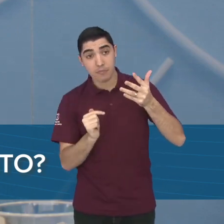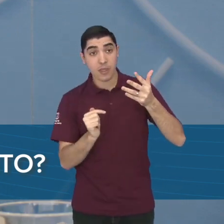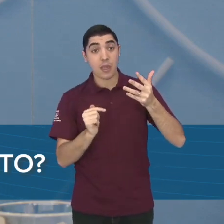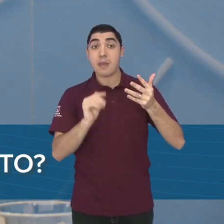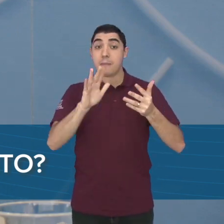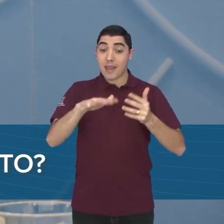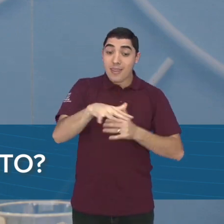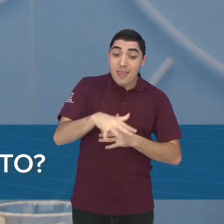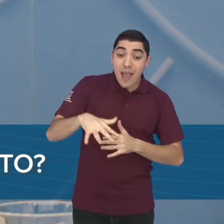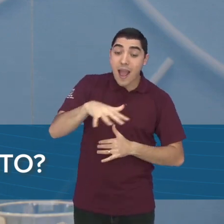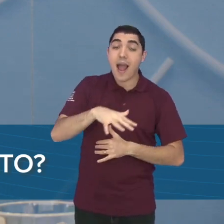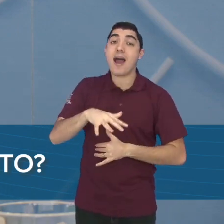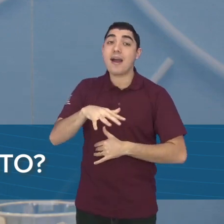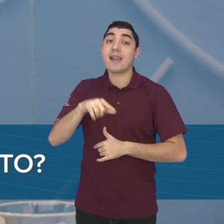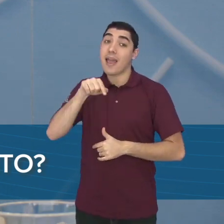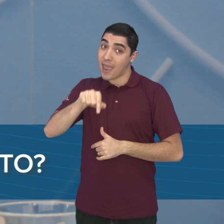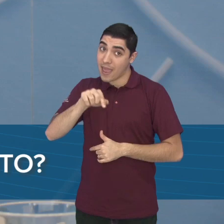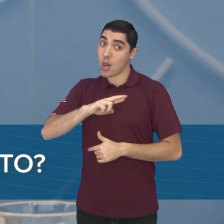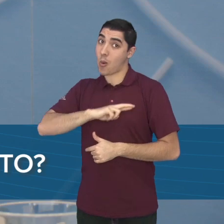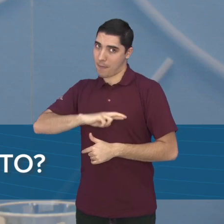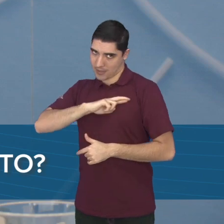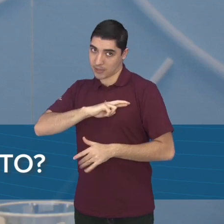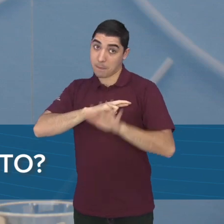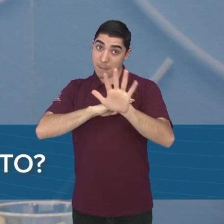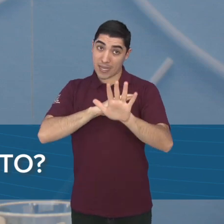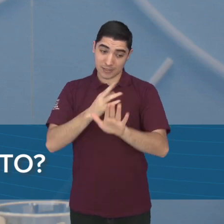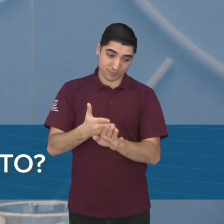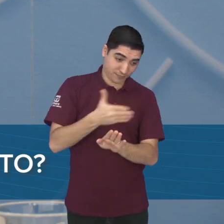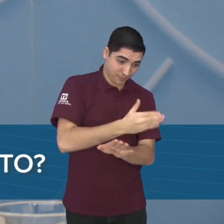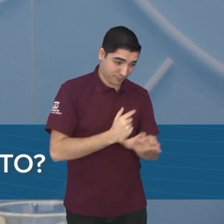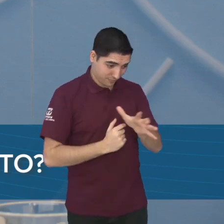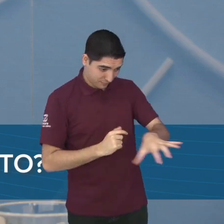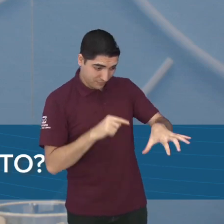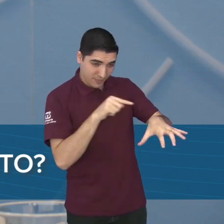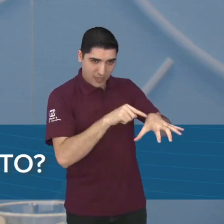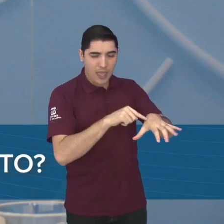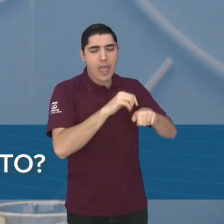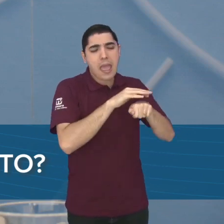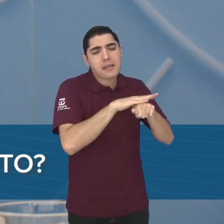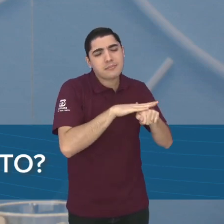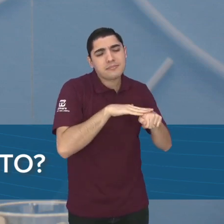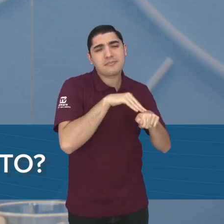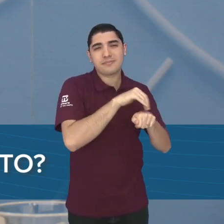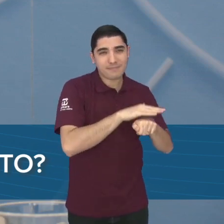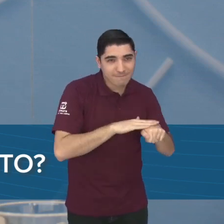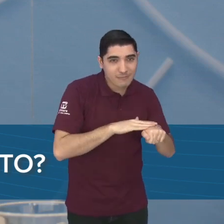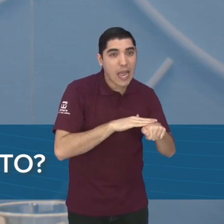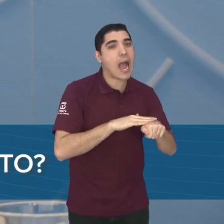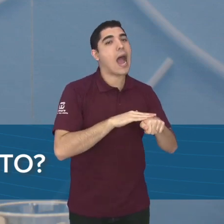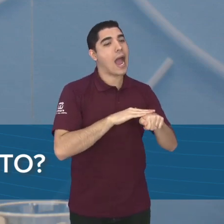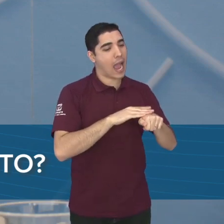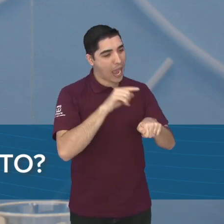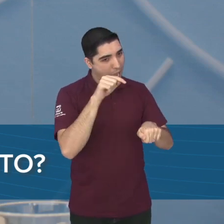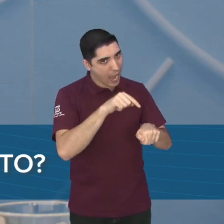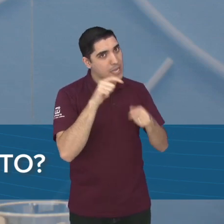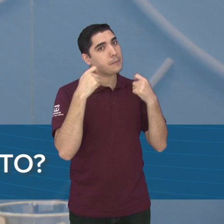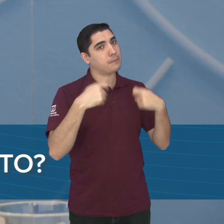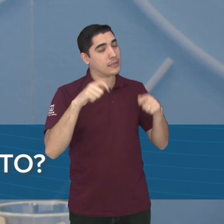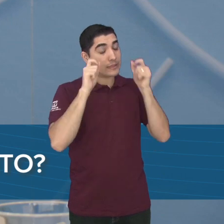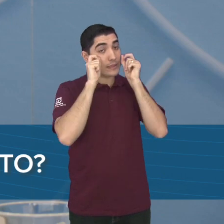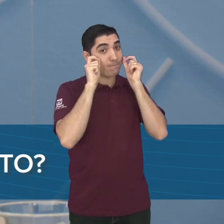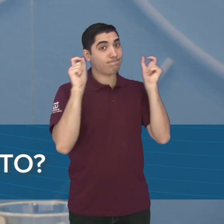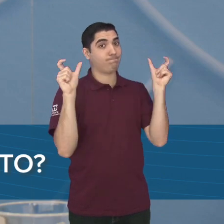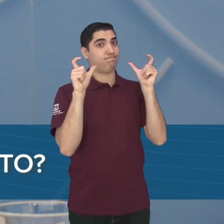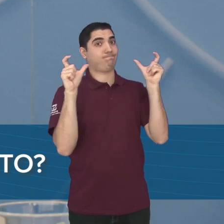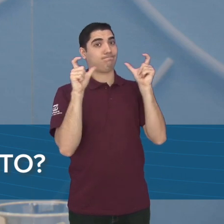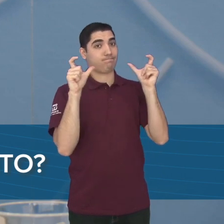Pensando no romance romantizado, né, que acho que seria o principal tema aqui, aí realmente é uma questão de talvez abrir os